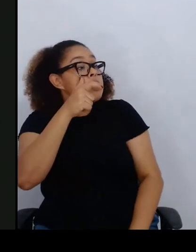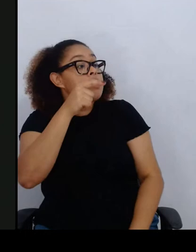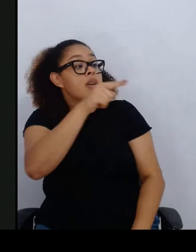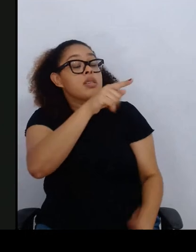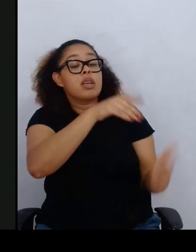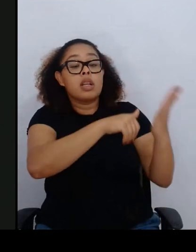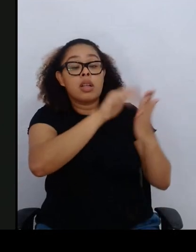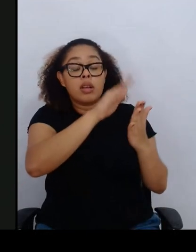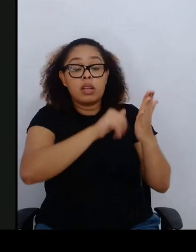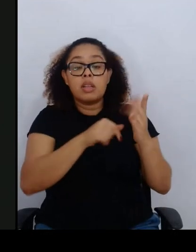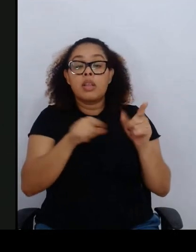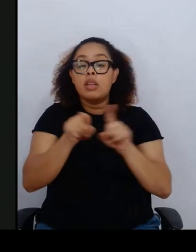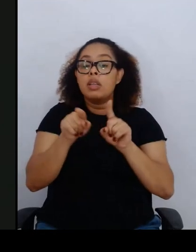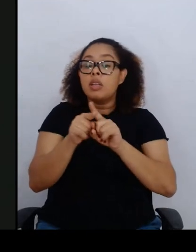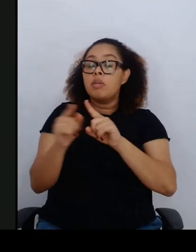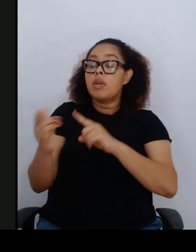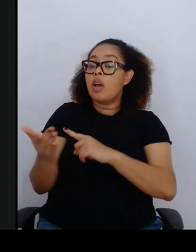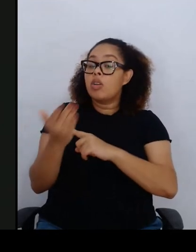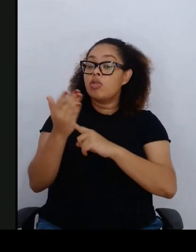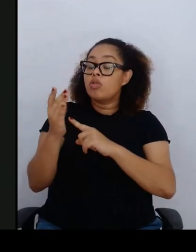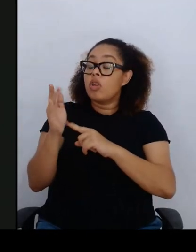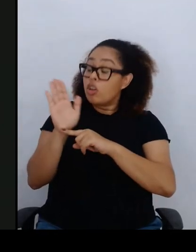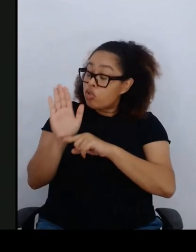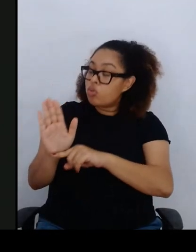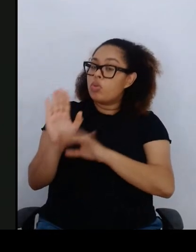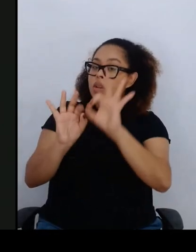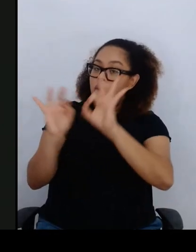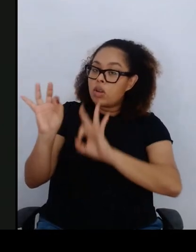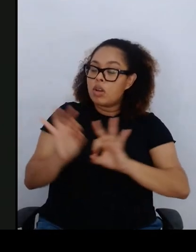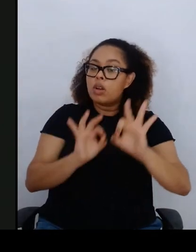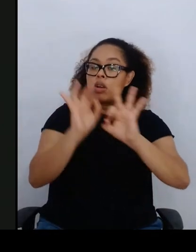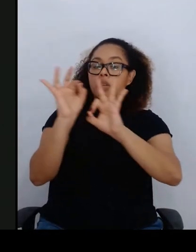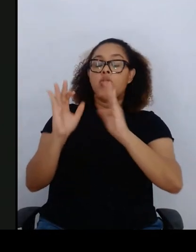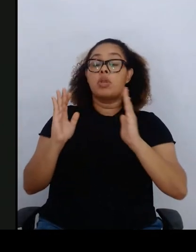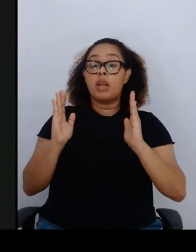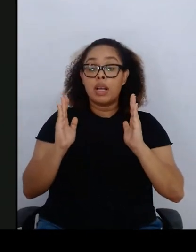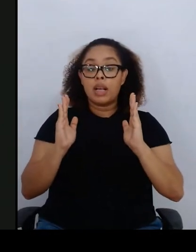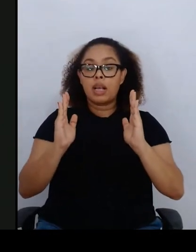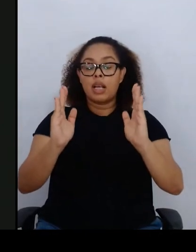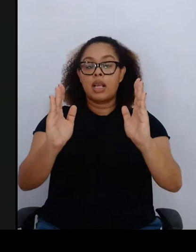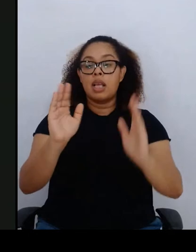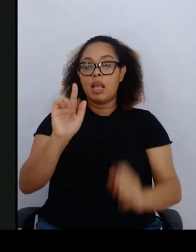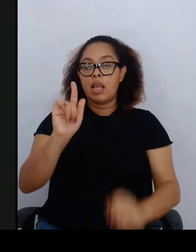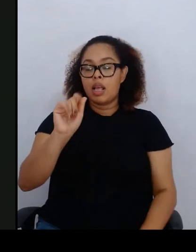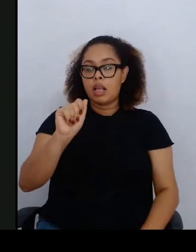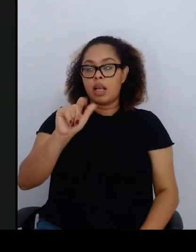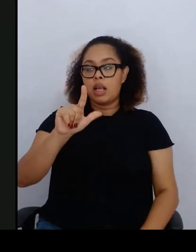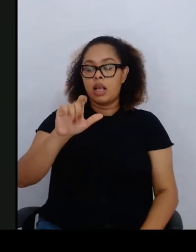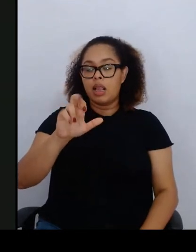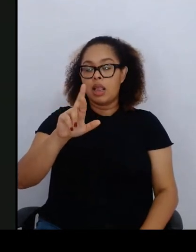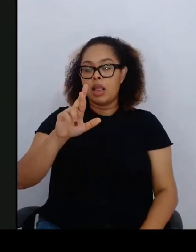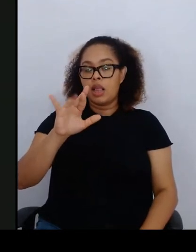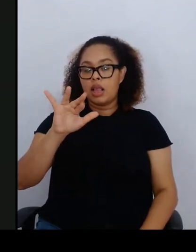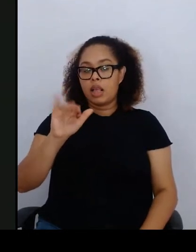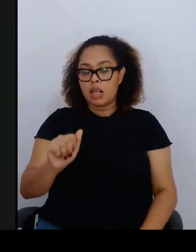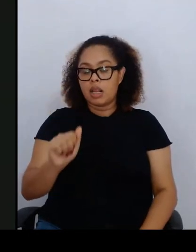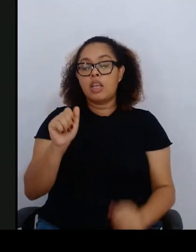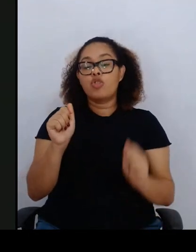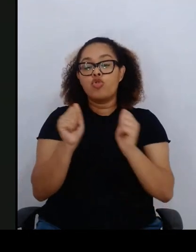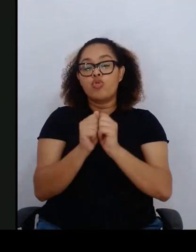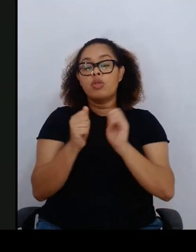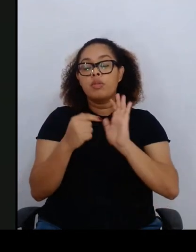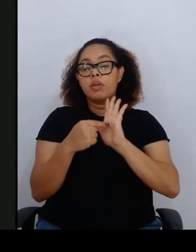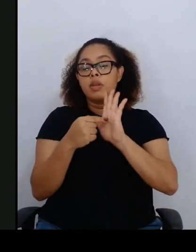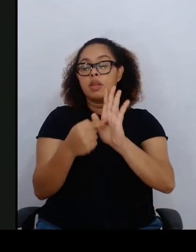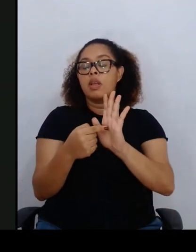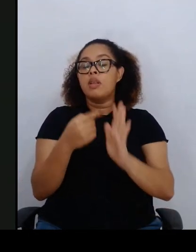exposição do seu trabalho na galeria Hannover com a sua marcha Érica browser que ele